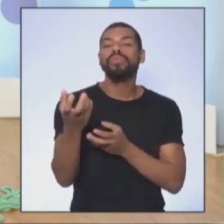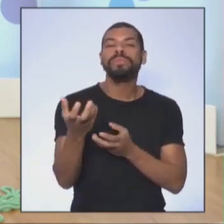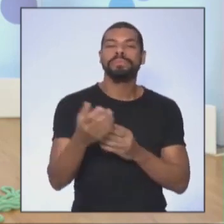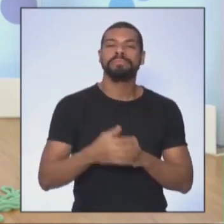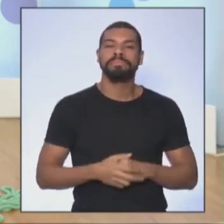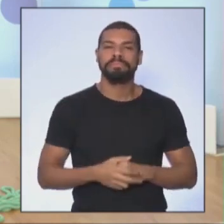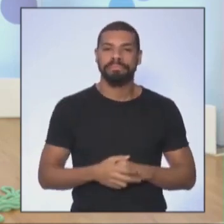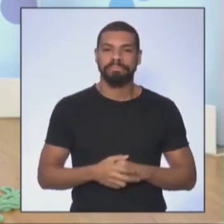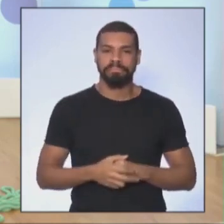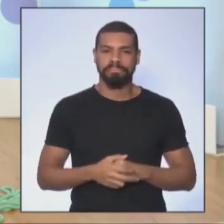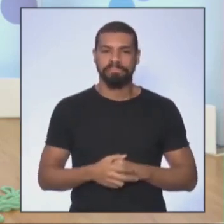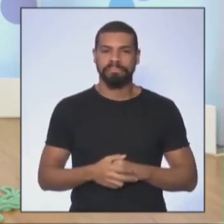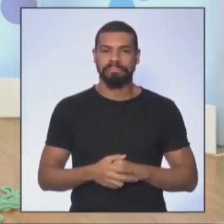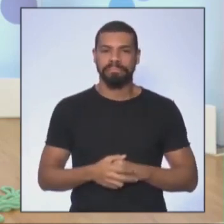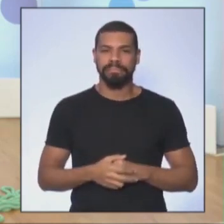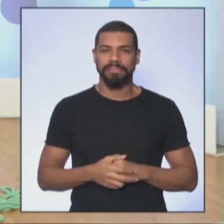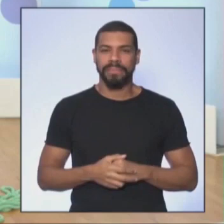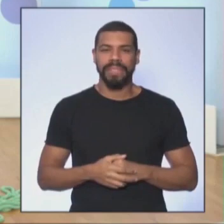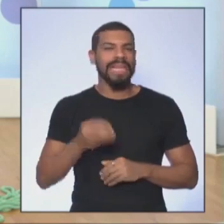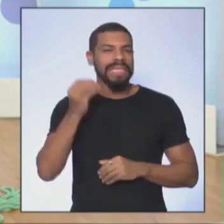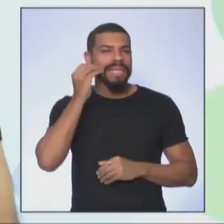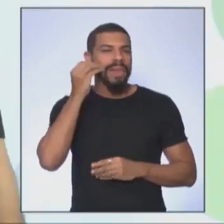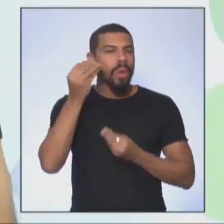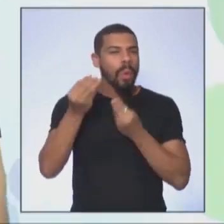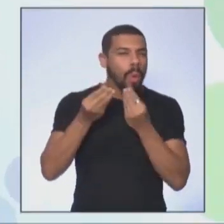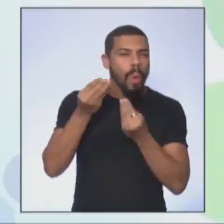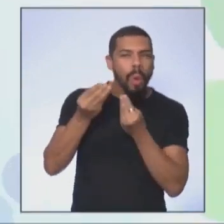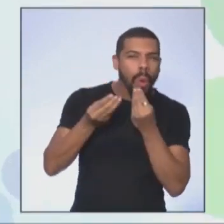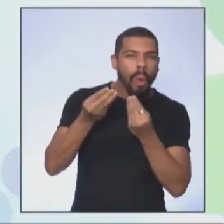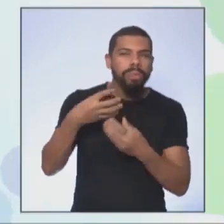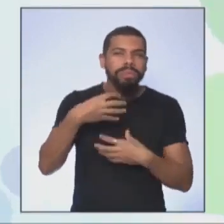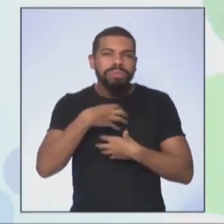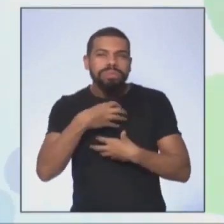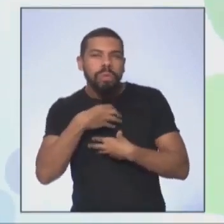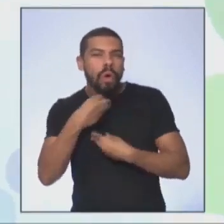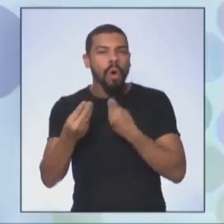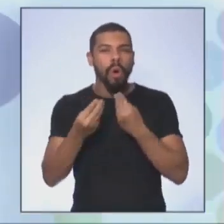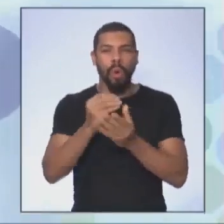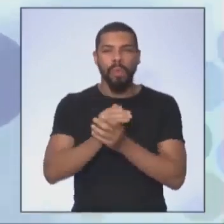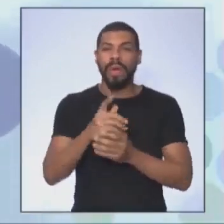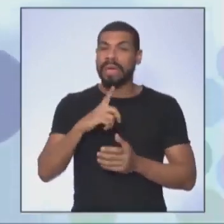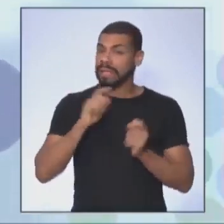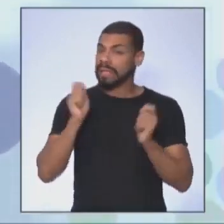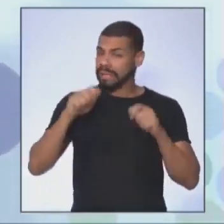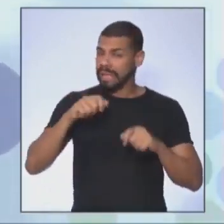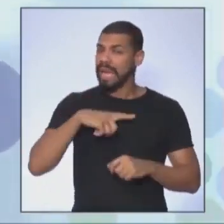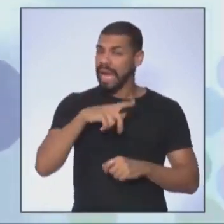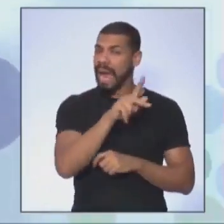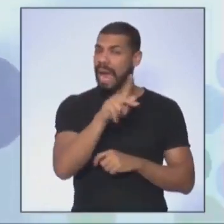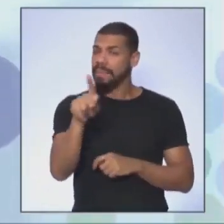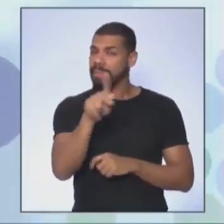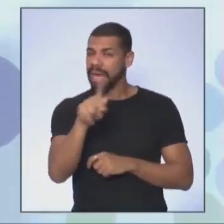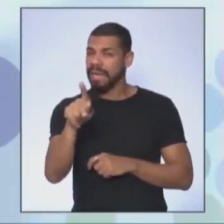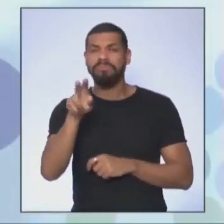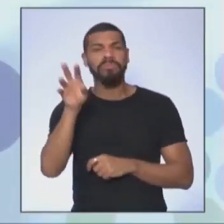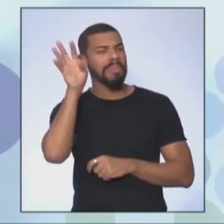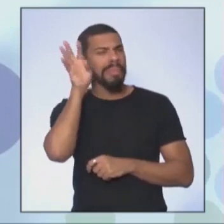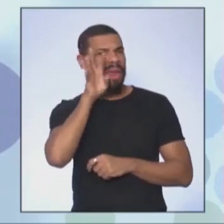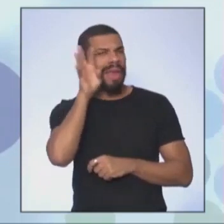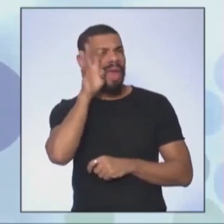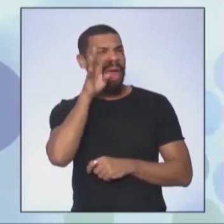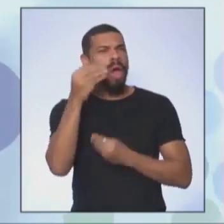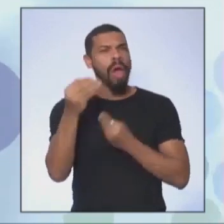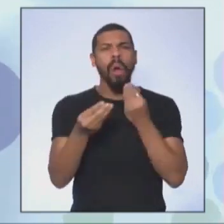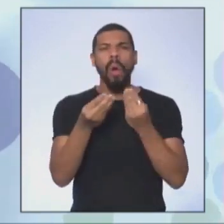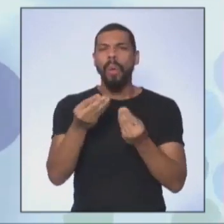som que ele faz. E aí você tem como descobrir mais ou menos a frequência. Existem até uns aplicativos muito legais para você tentar,